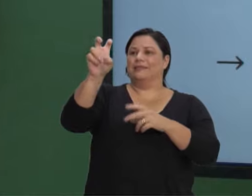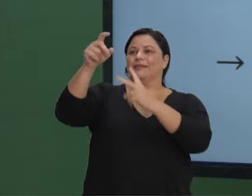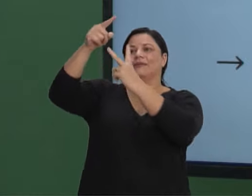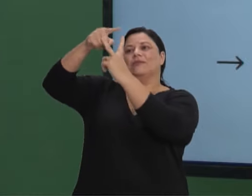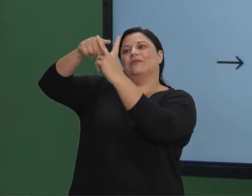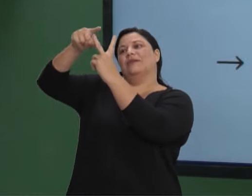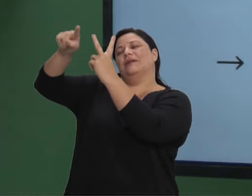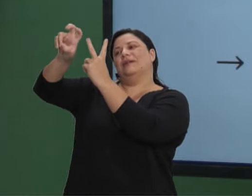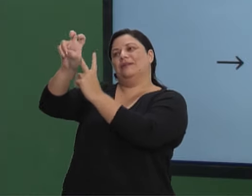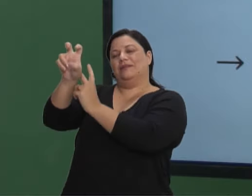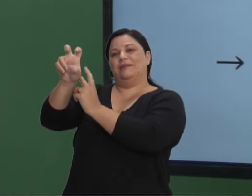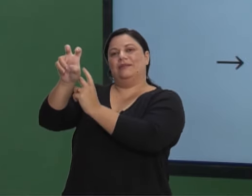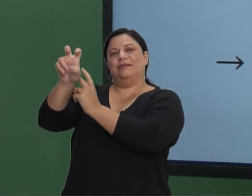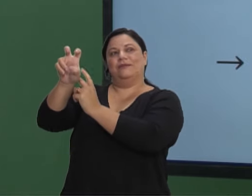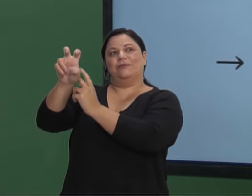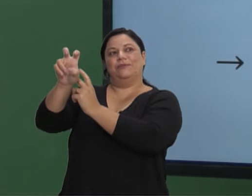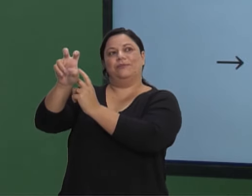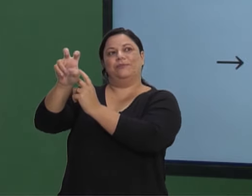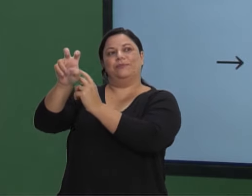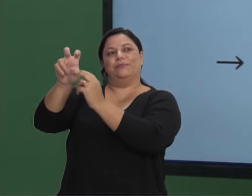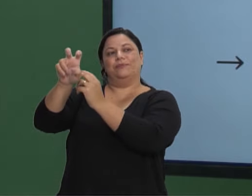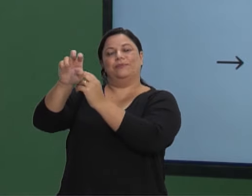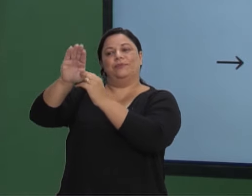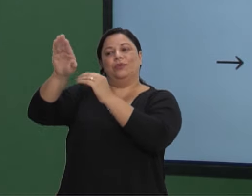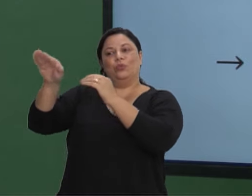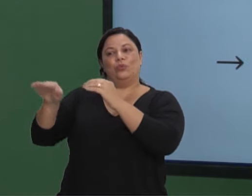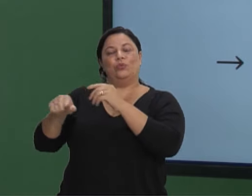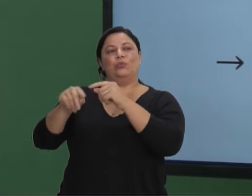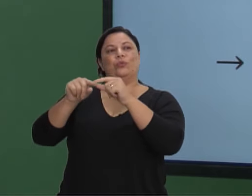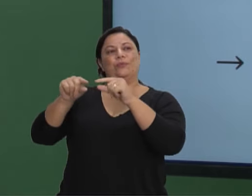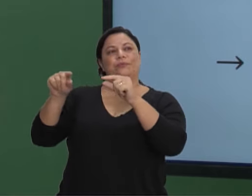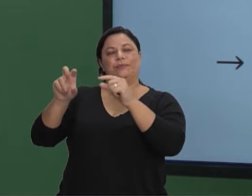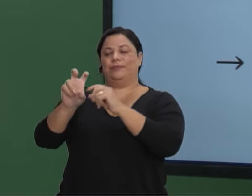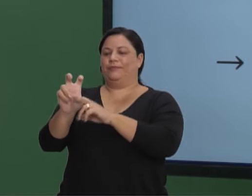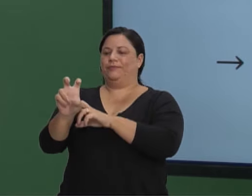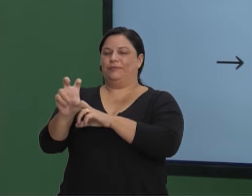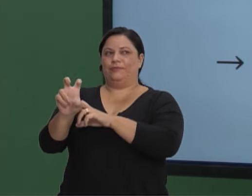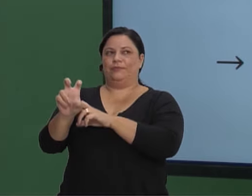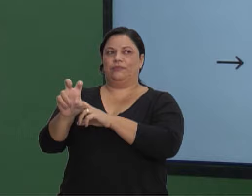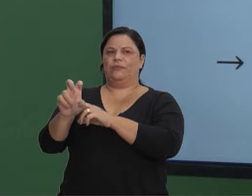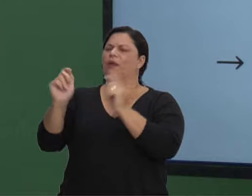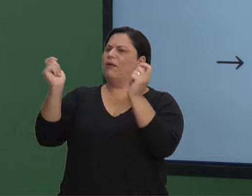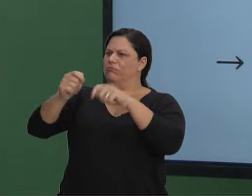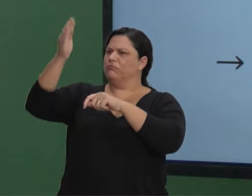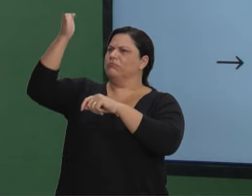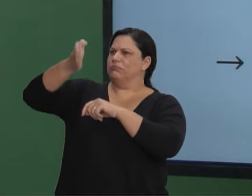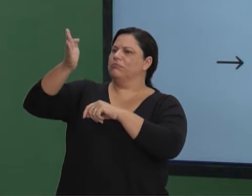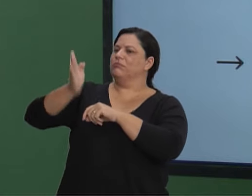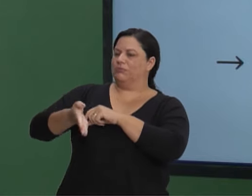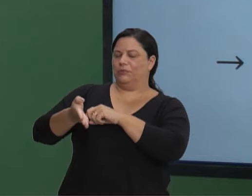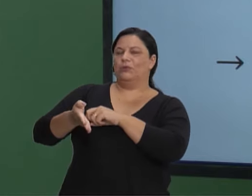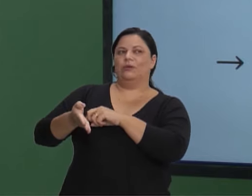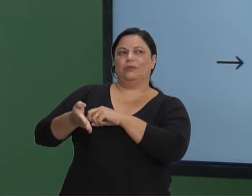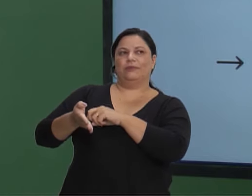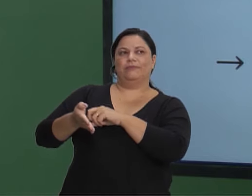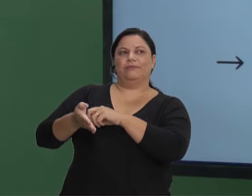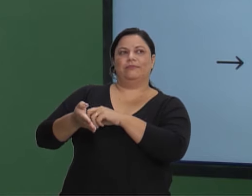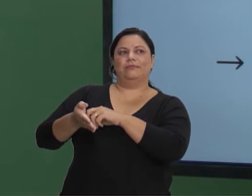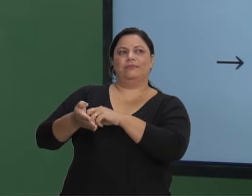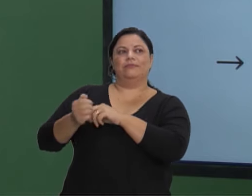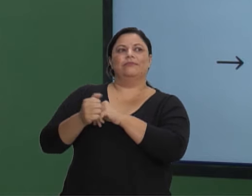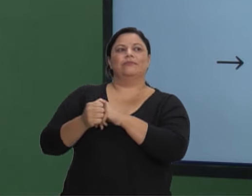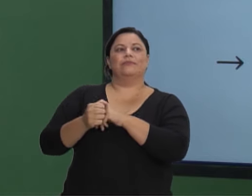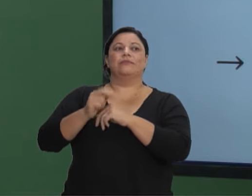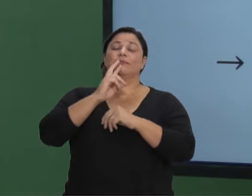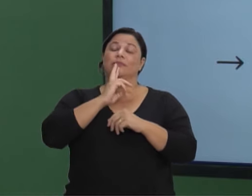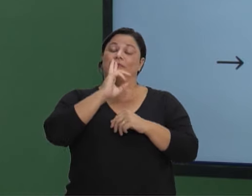5, sobre 5. Posso cortar 5 com 5, você vai